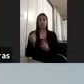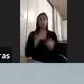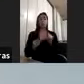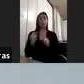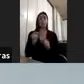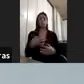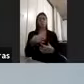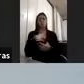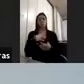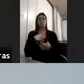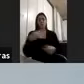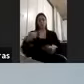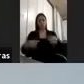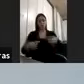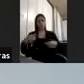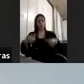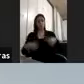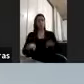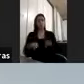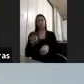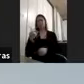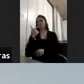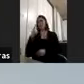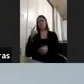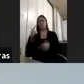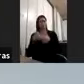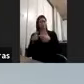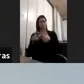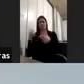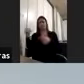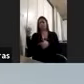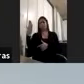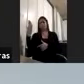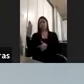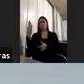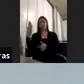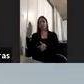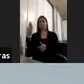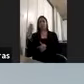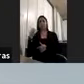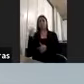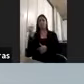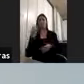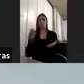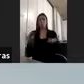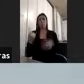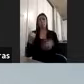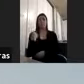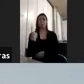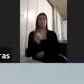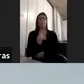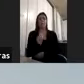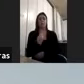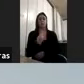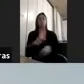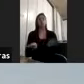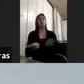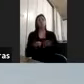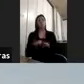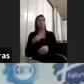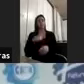discussão. Os outros problemas que a Renault possa ter de gestão, e a mim me parece que tem problema de